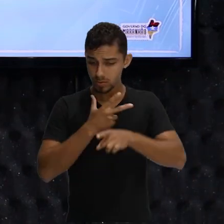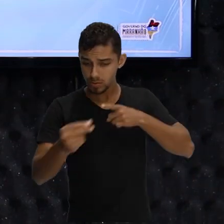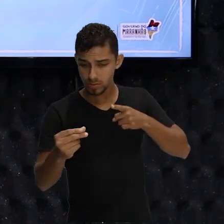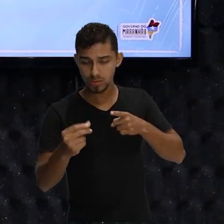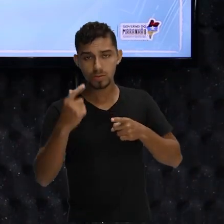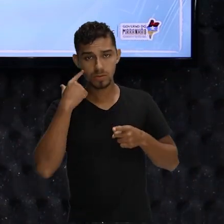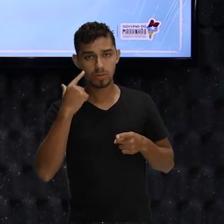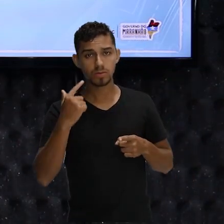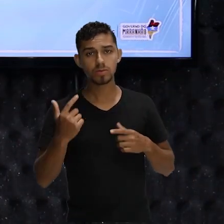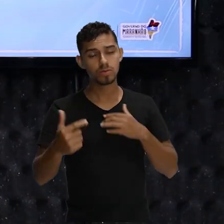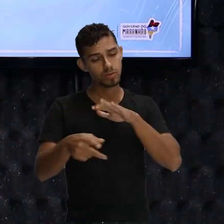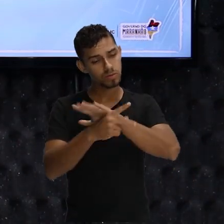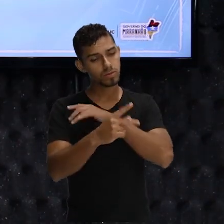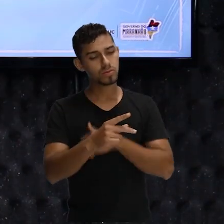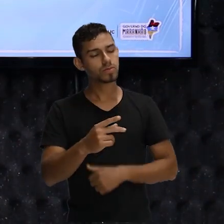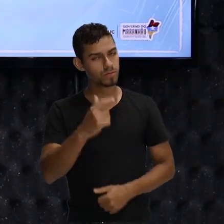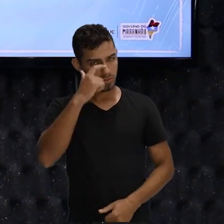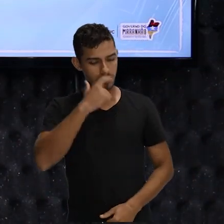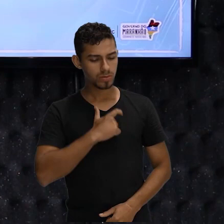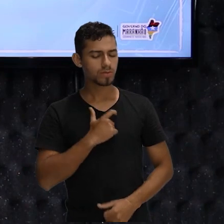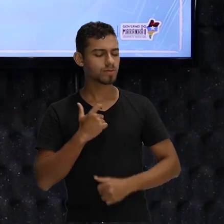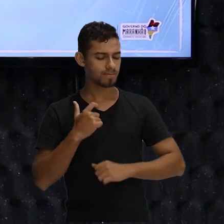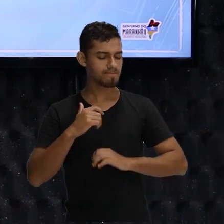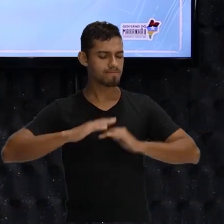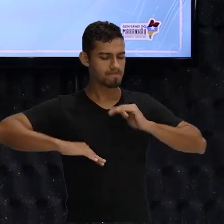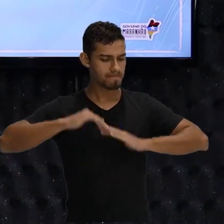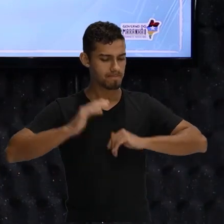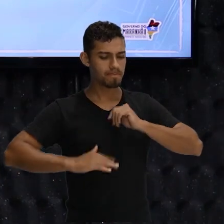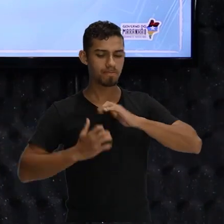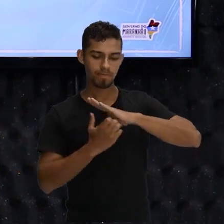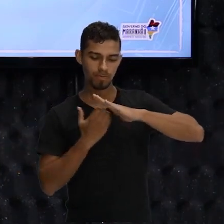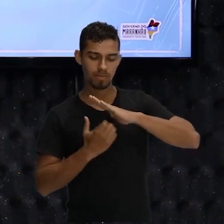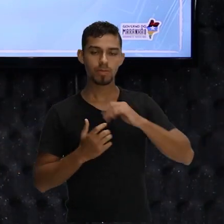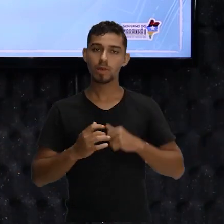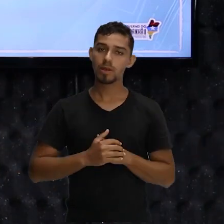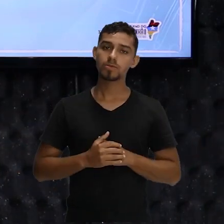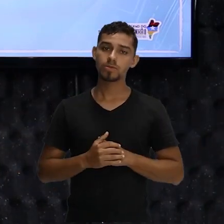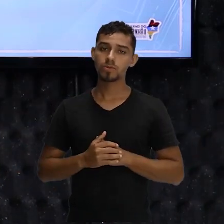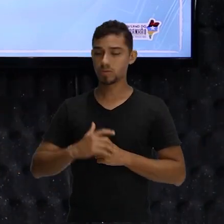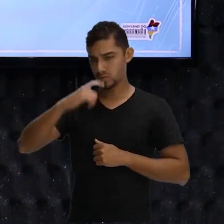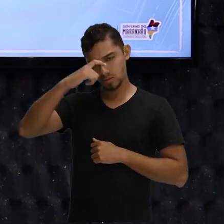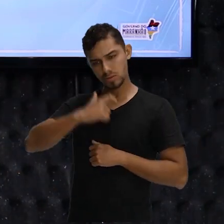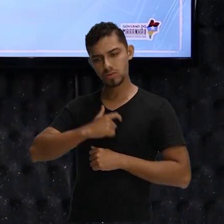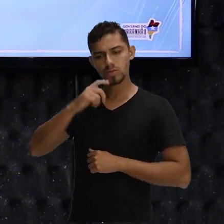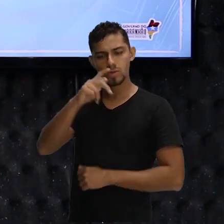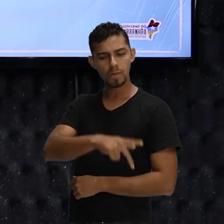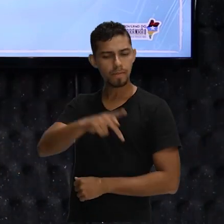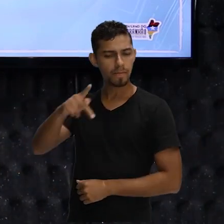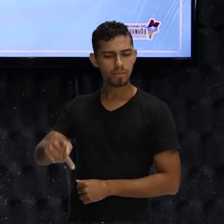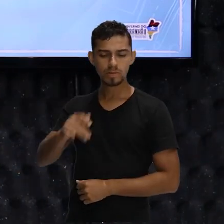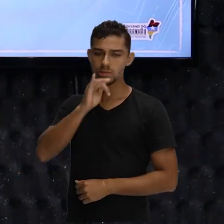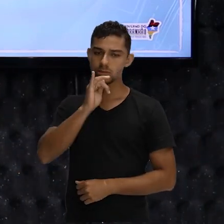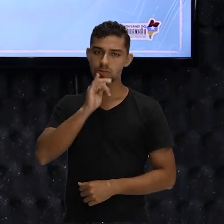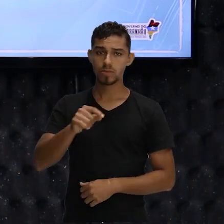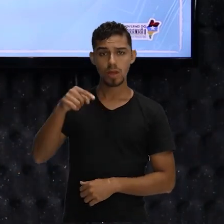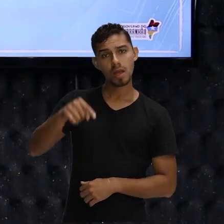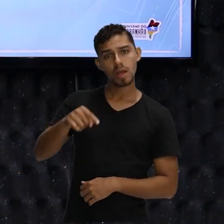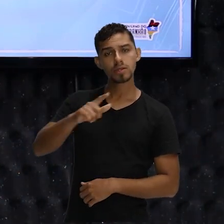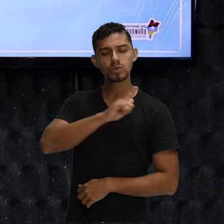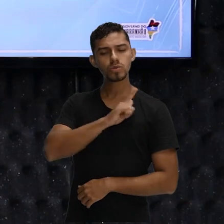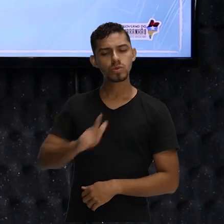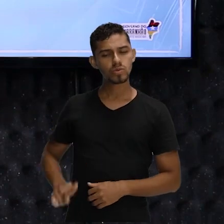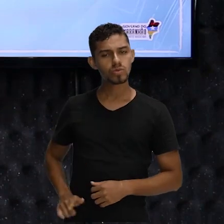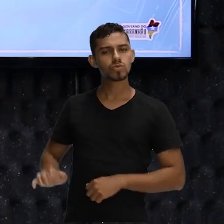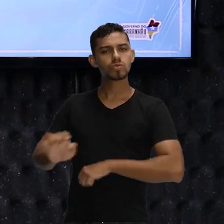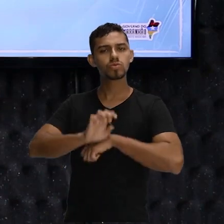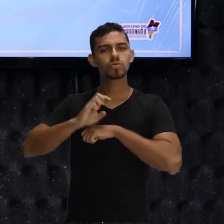o status de ser empresário. O status de ser professor, por exemplo. Então, os professores aqui da plataforma Gonçalves